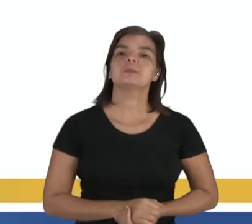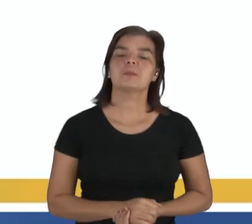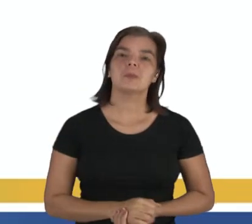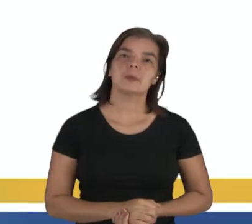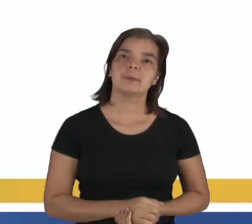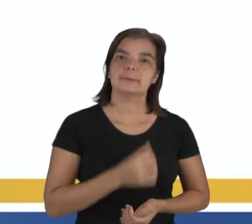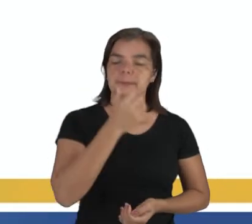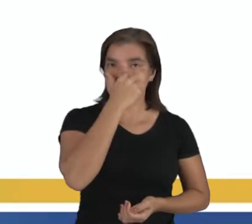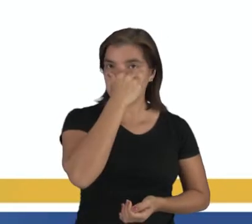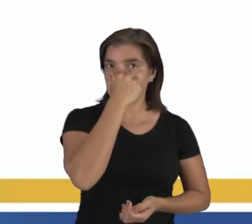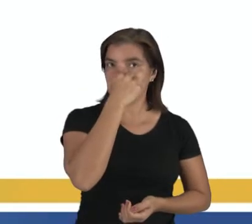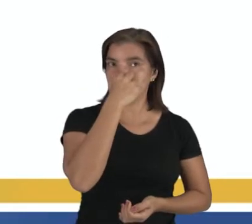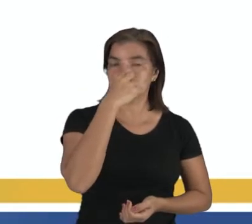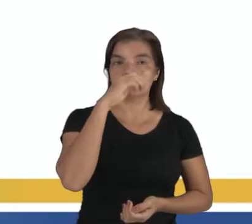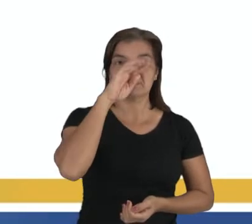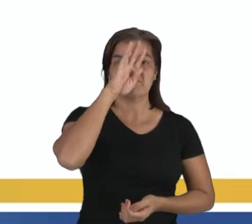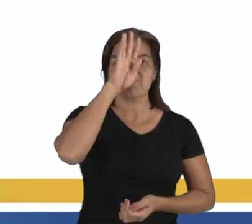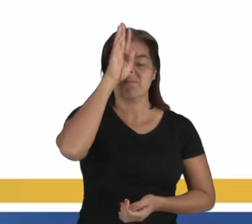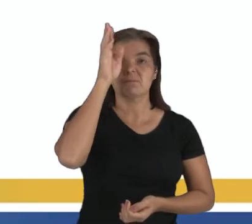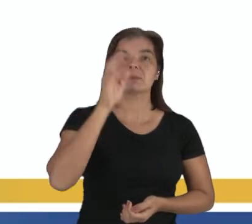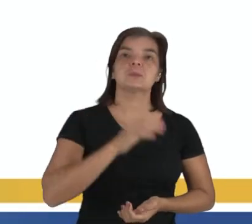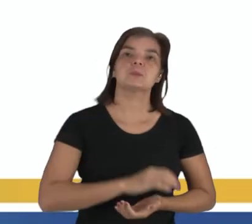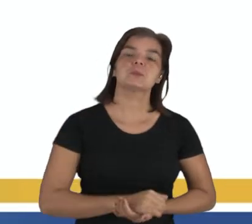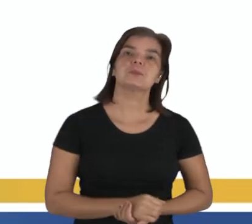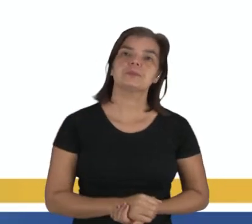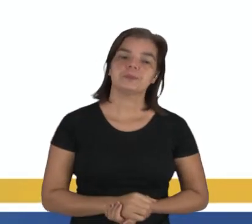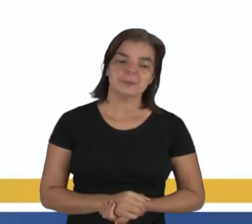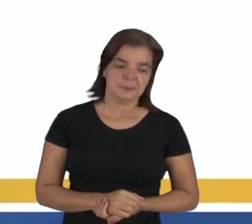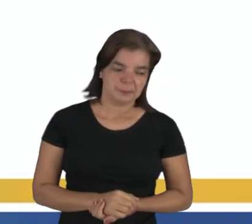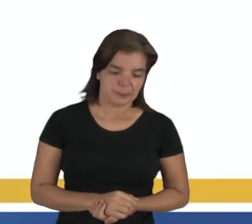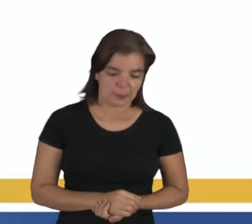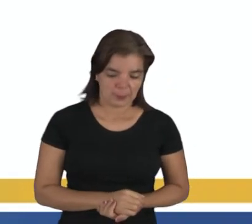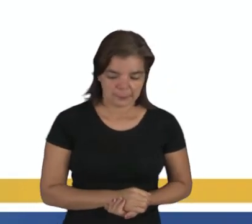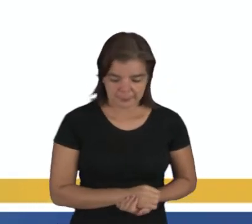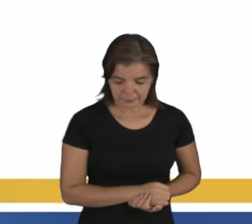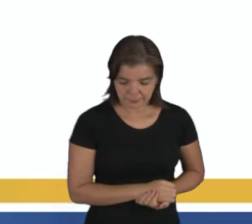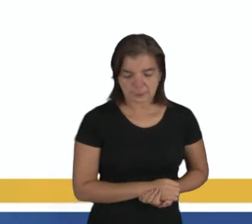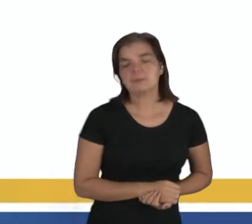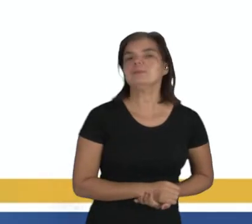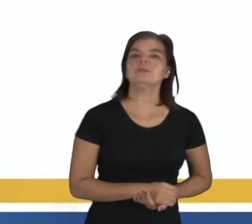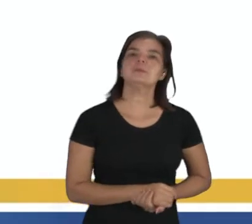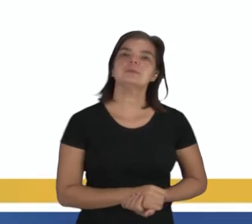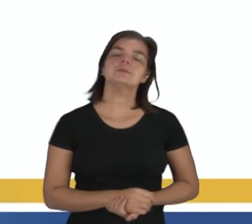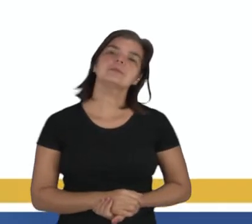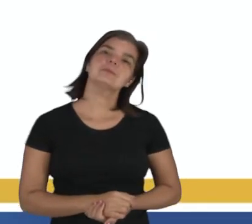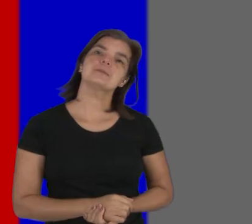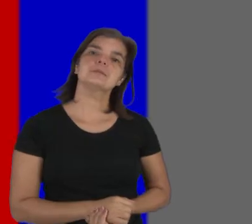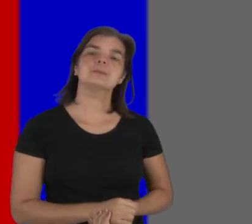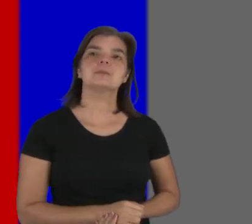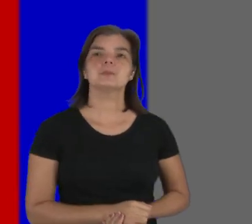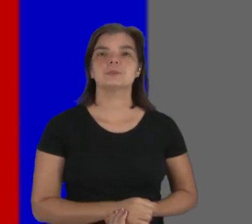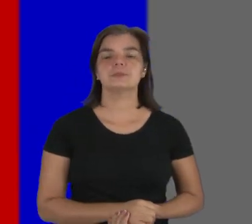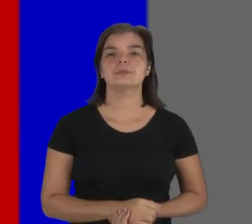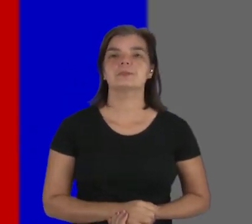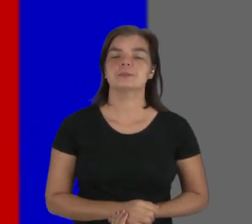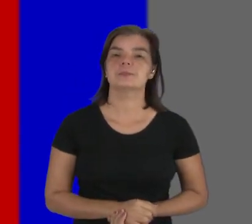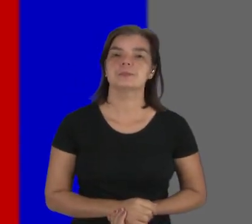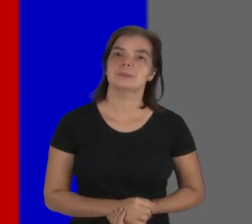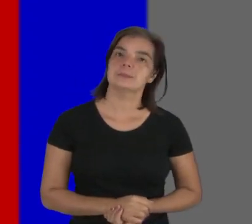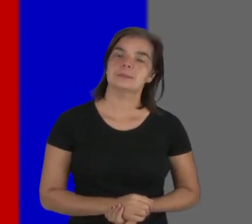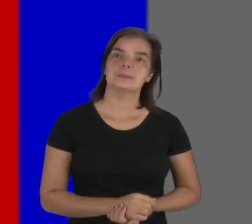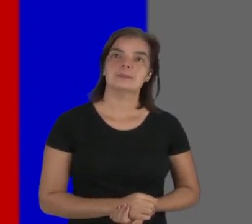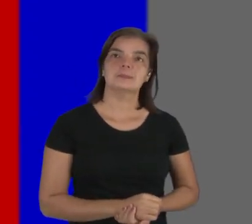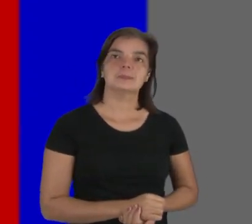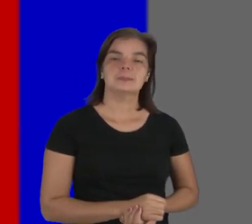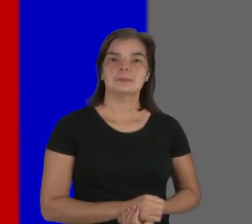Posso começar a falar do segundo argumento de novo? Na verdade, você pode começar a falar assim. Vamos agora a outro texto. Ah, tá. Então vai. Acho que já dá o gancho certinho. Tá